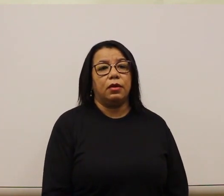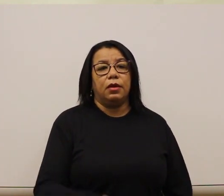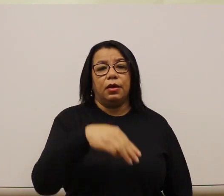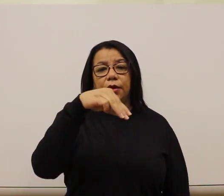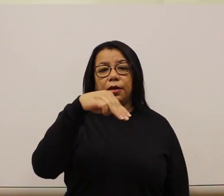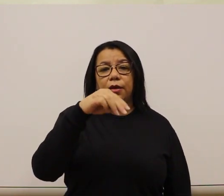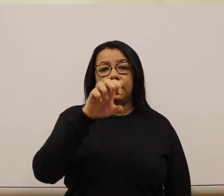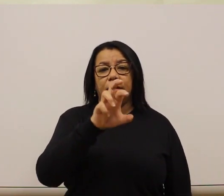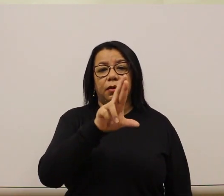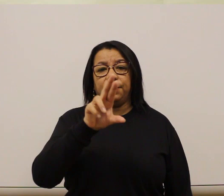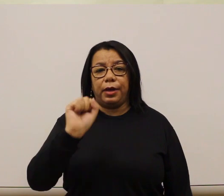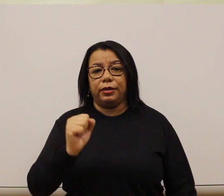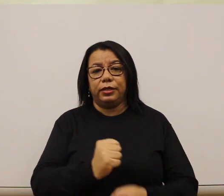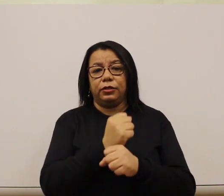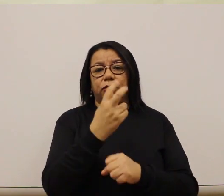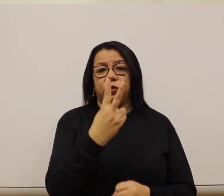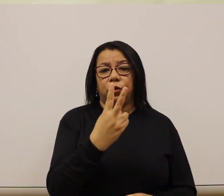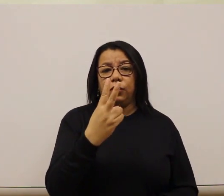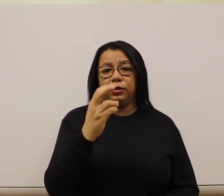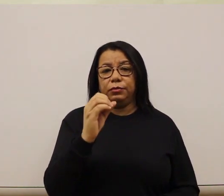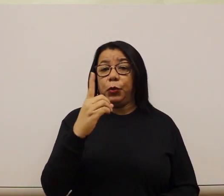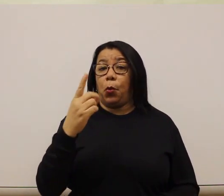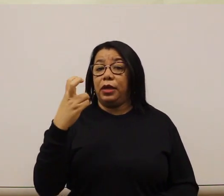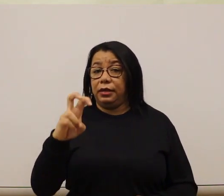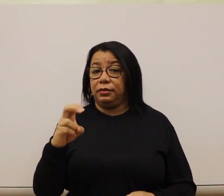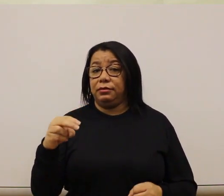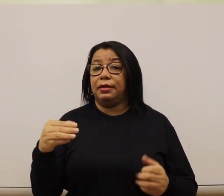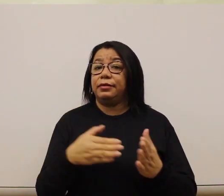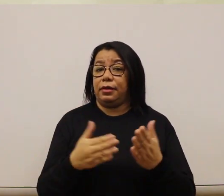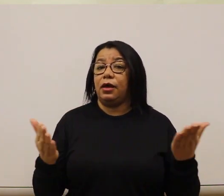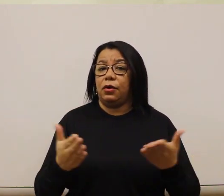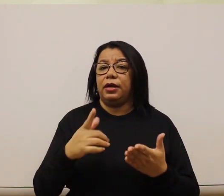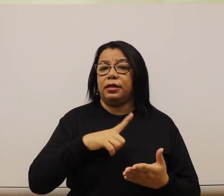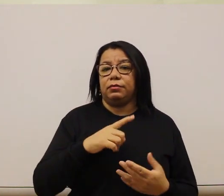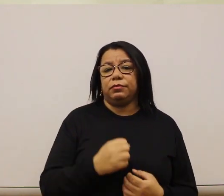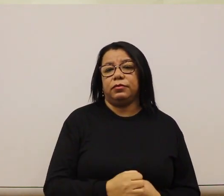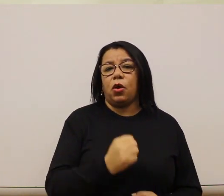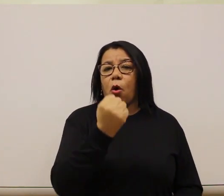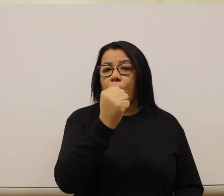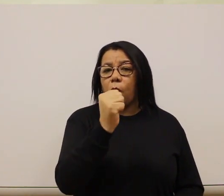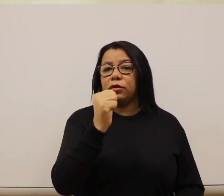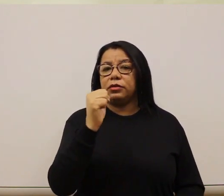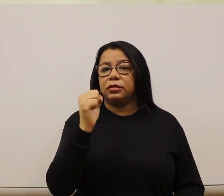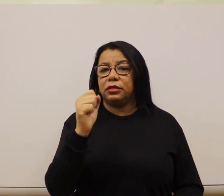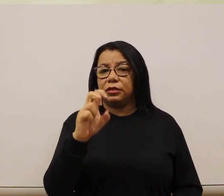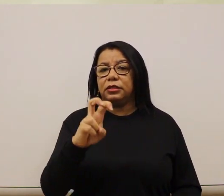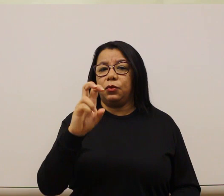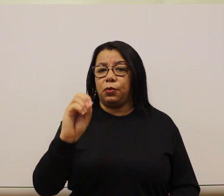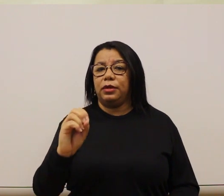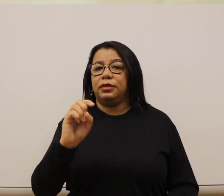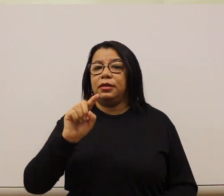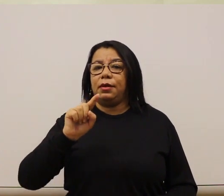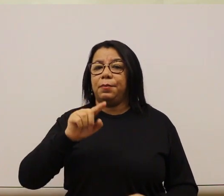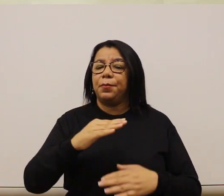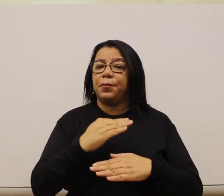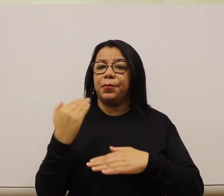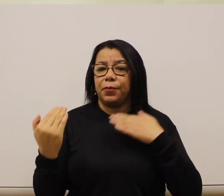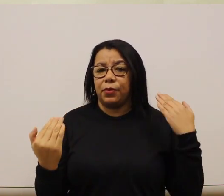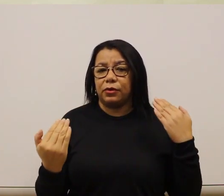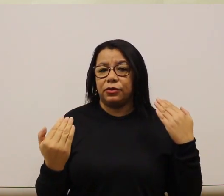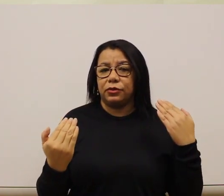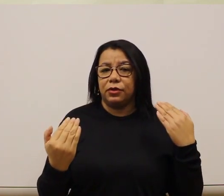MERS, 2015, temos atualmente ainda 850 mortes. Segunda